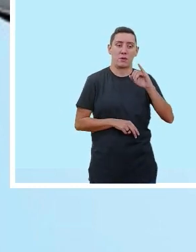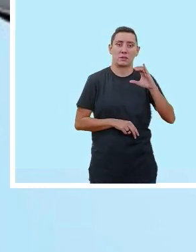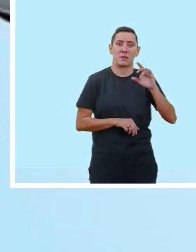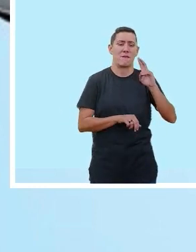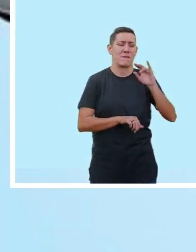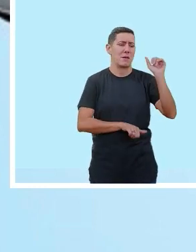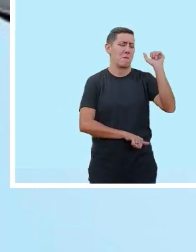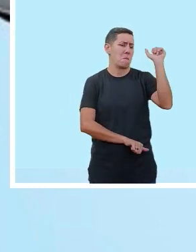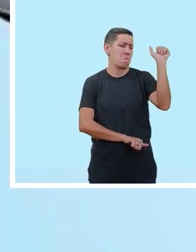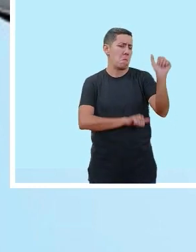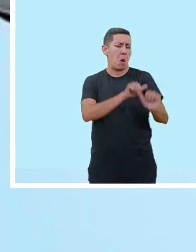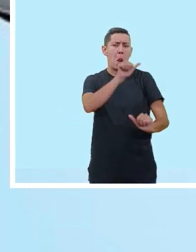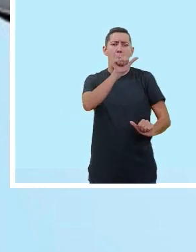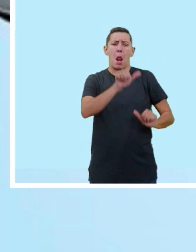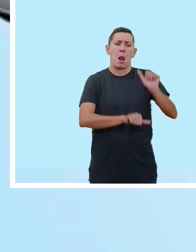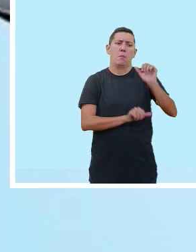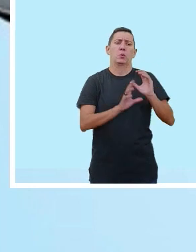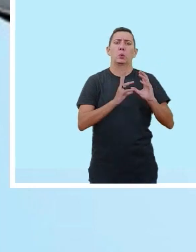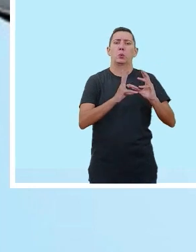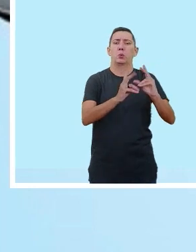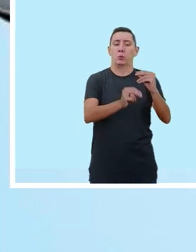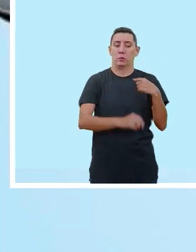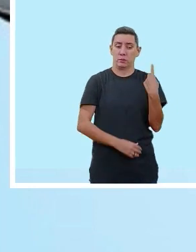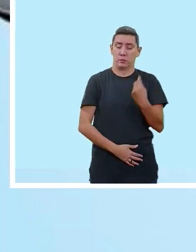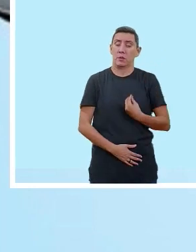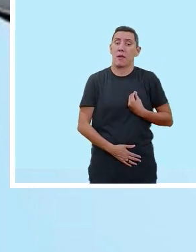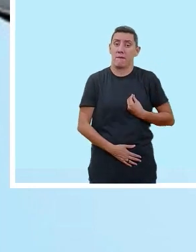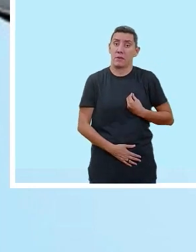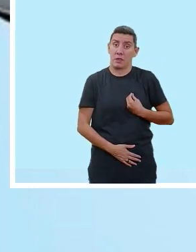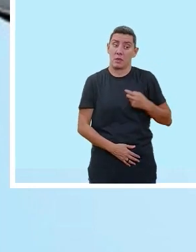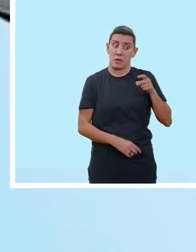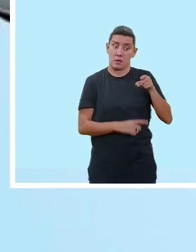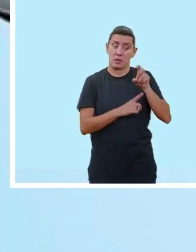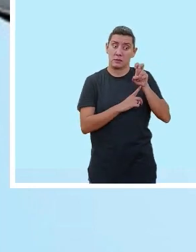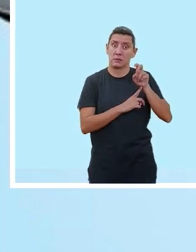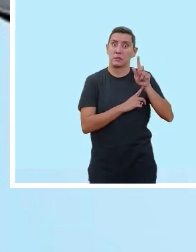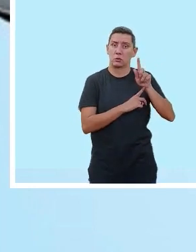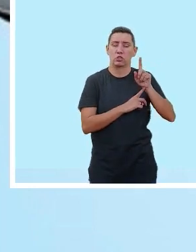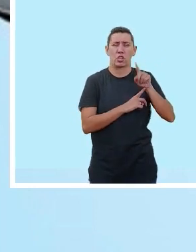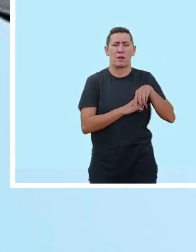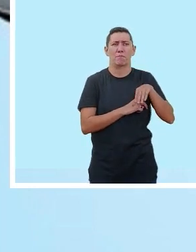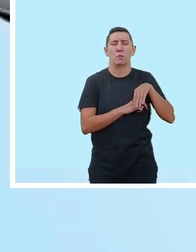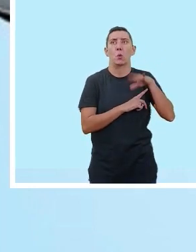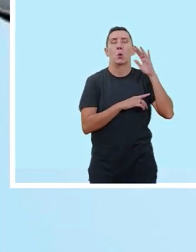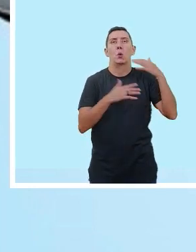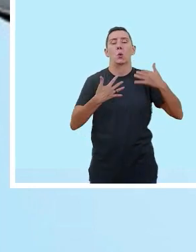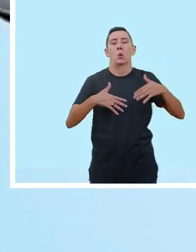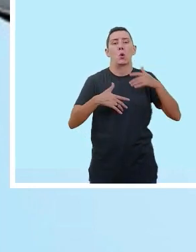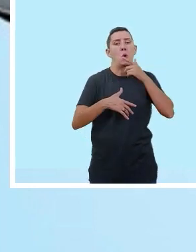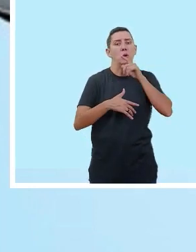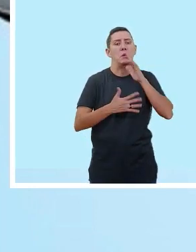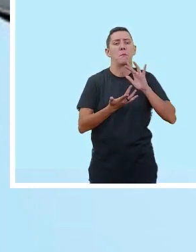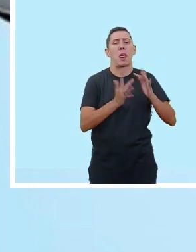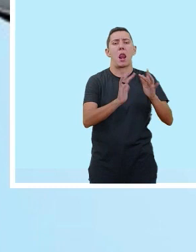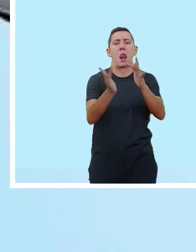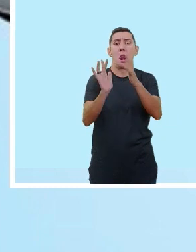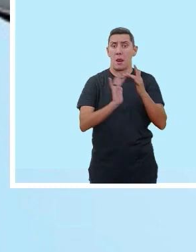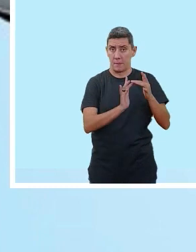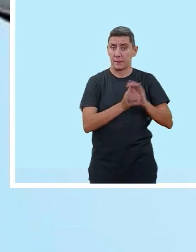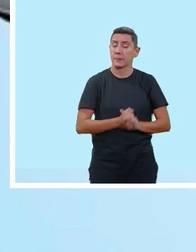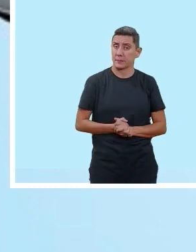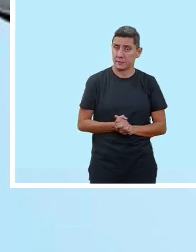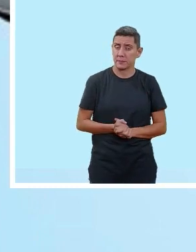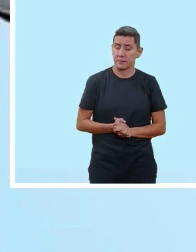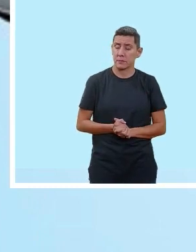outras formas de operação. Então realmente o 5G vai possibilitar uma interconexão muito mais rápida. Só que nós temos